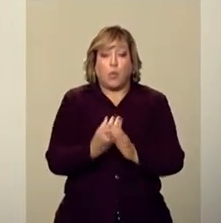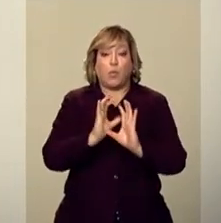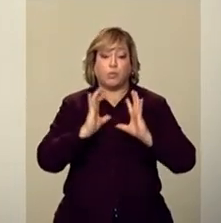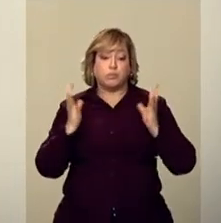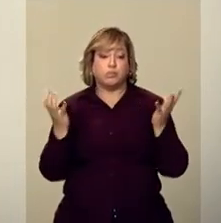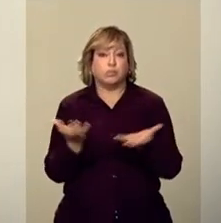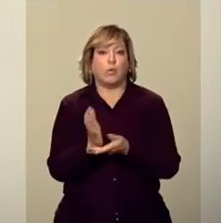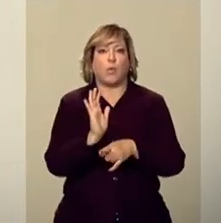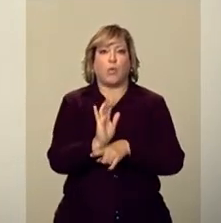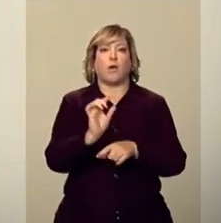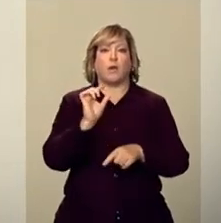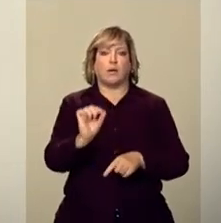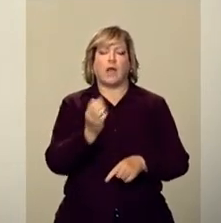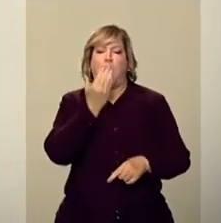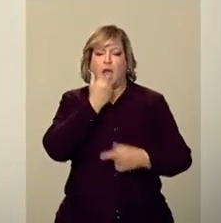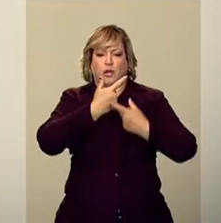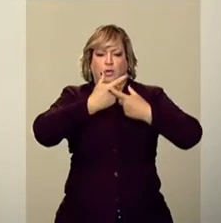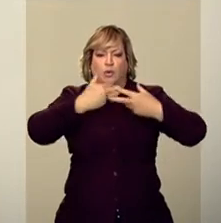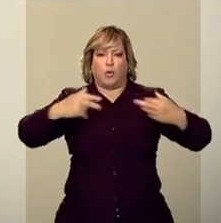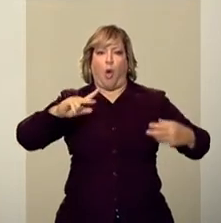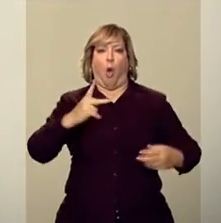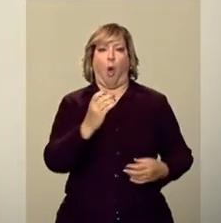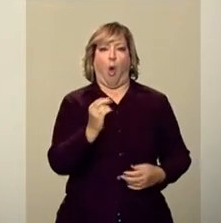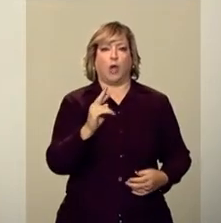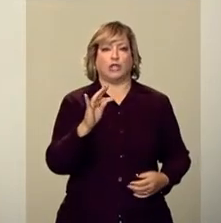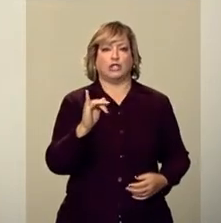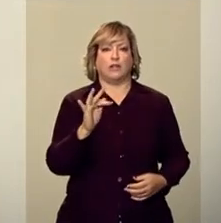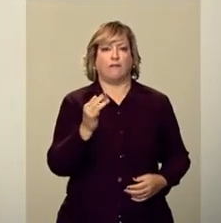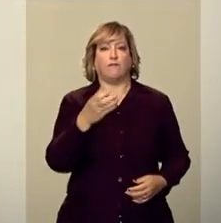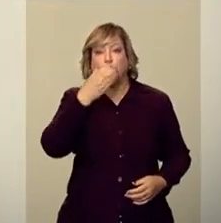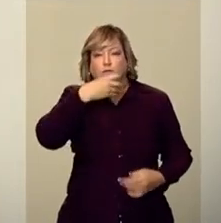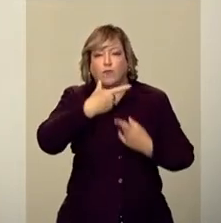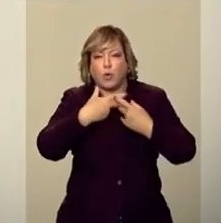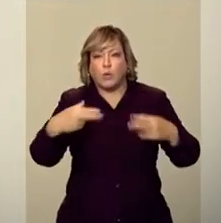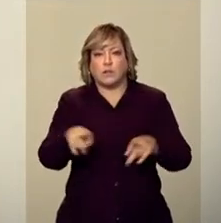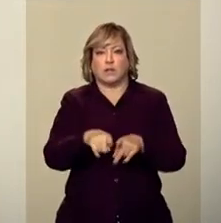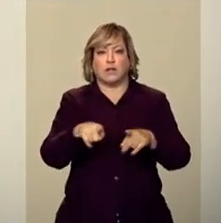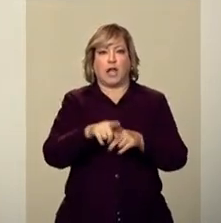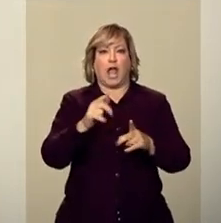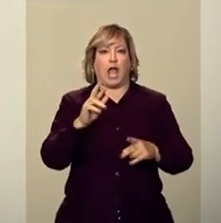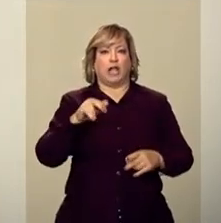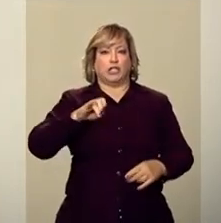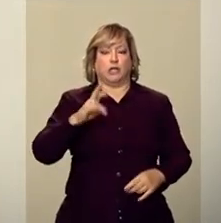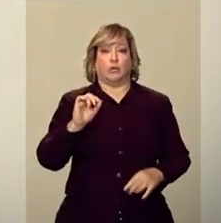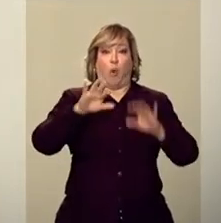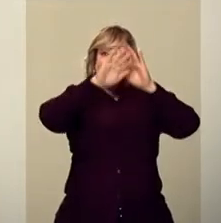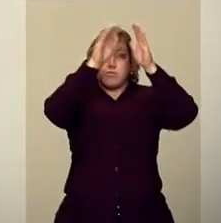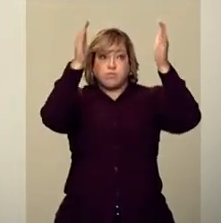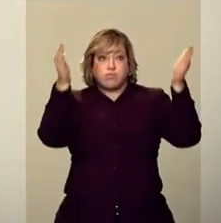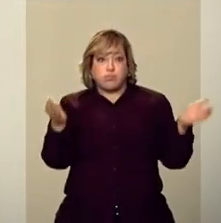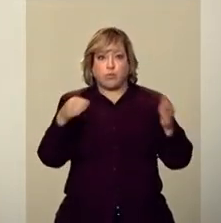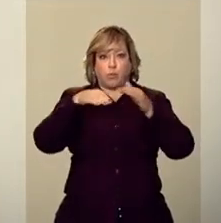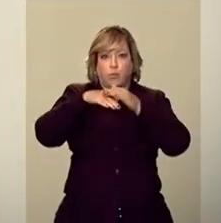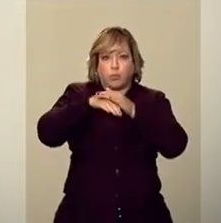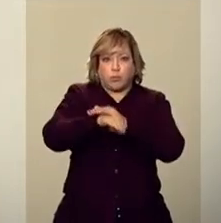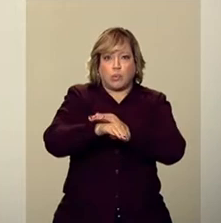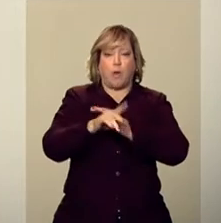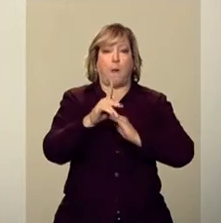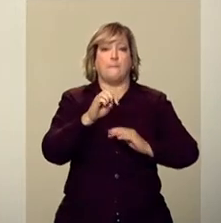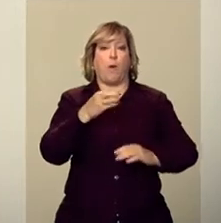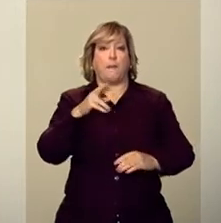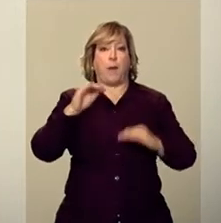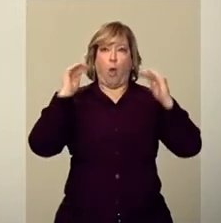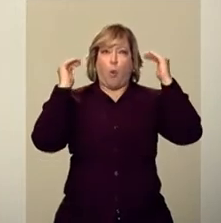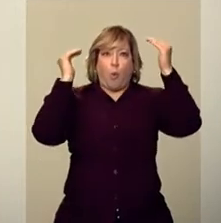que a produção de Hortifruti granjeiros em áreas cobertas por em estufas em Pomares cobertos